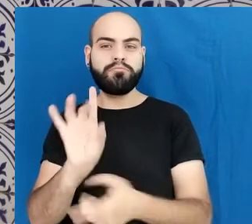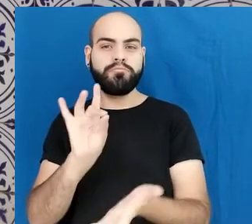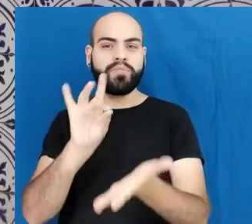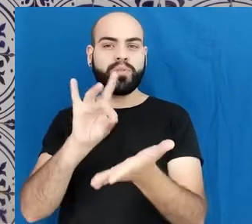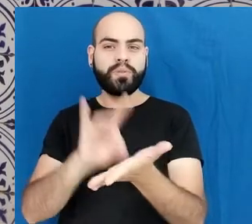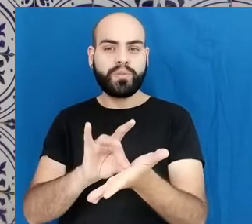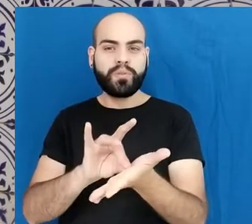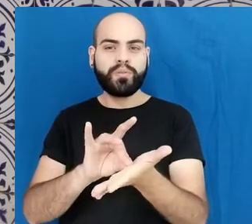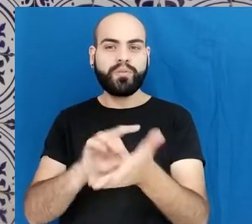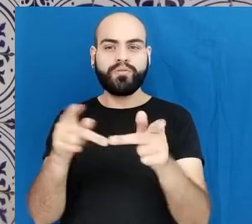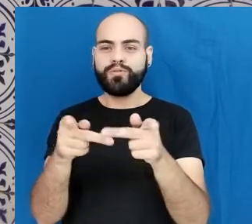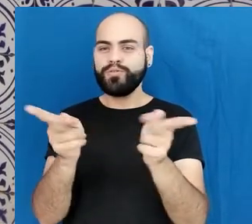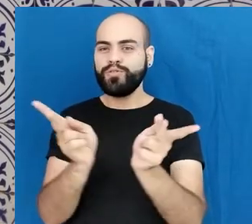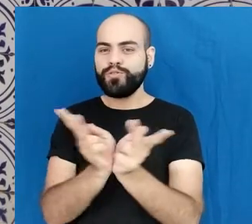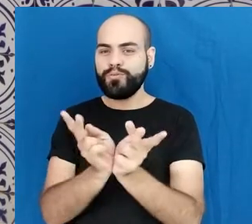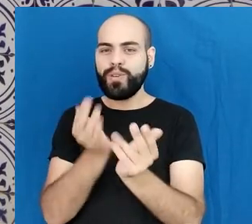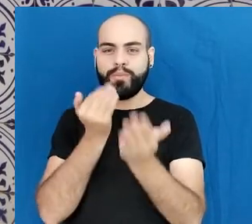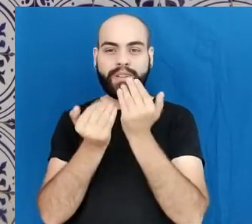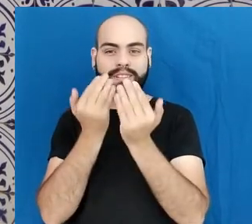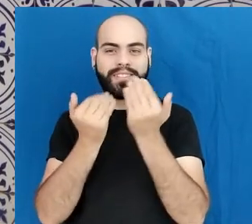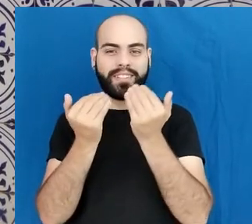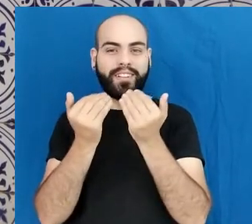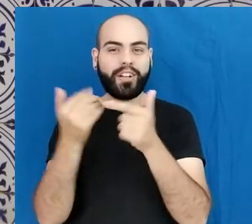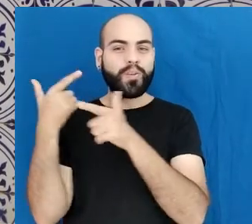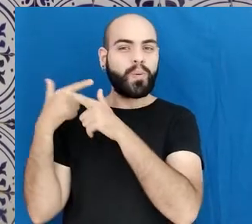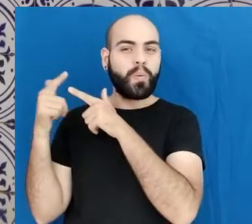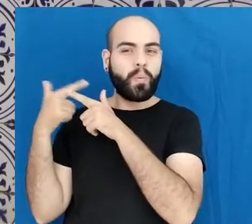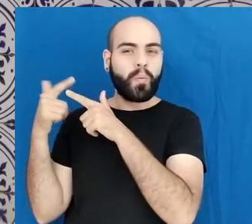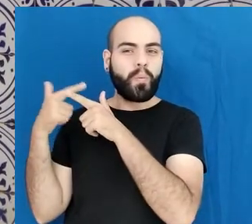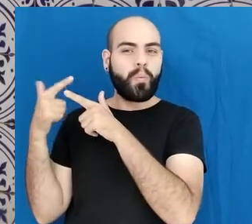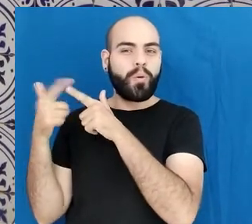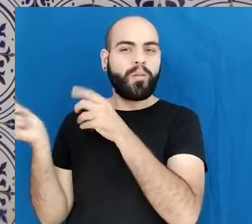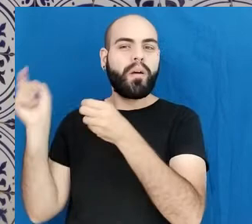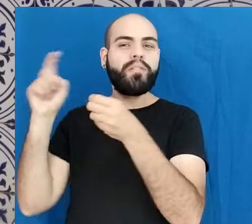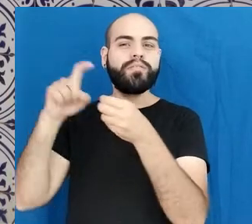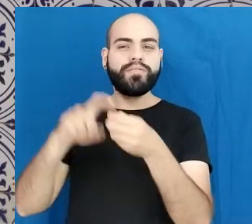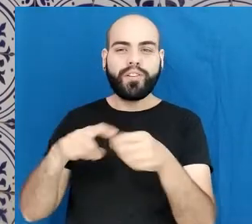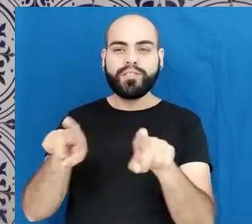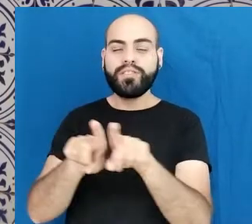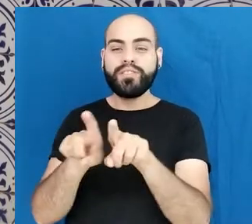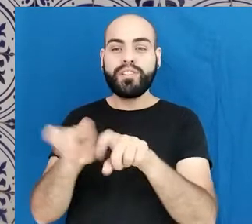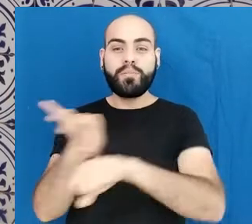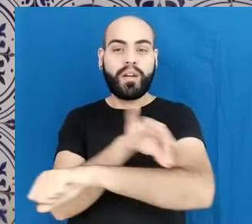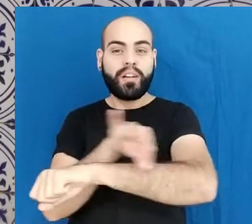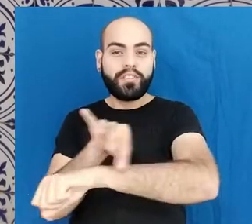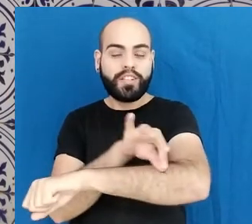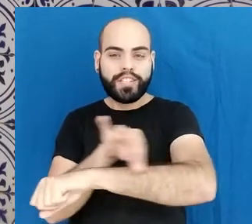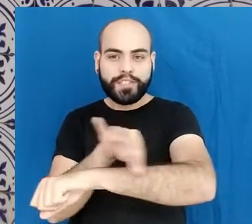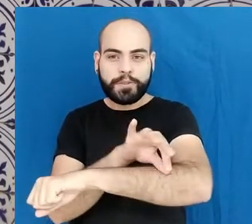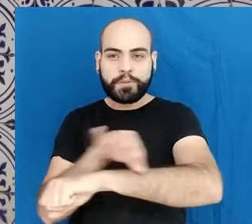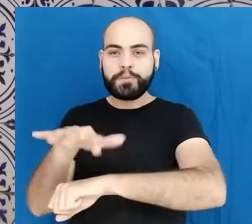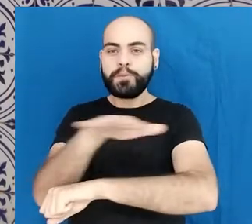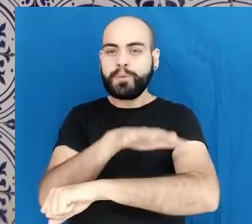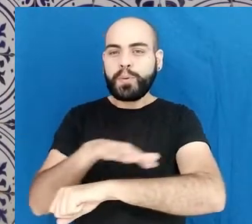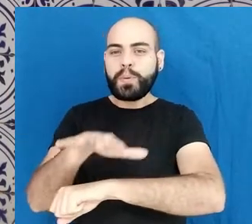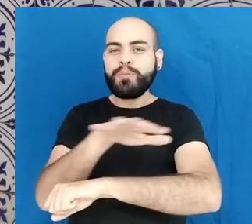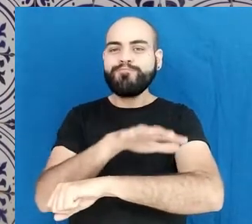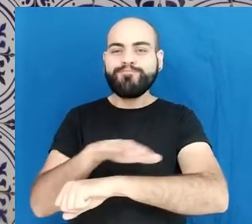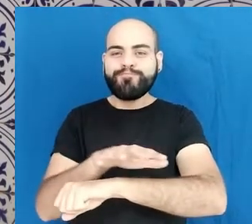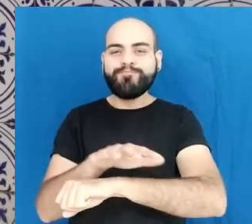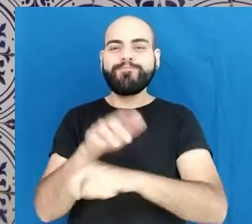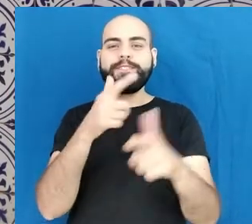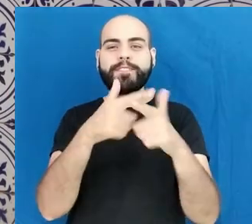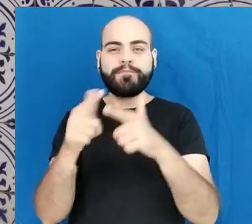vez se transformando numa pizzaria. Voltam também os problemas de antigamente. A arquitetura e o paisagismo são